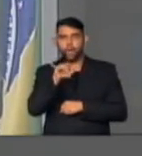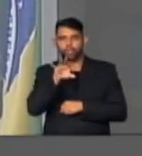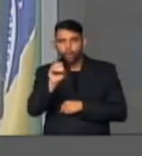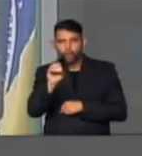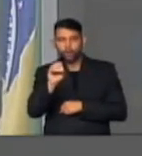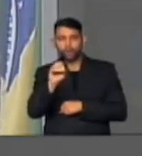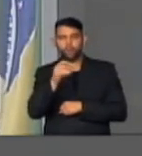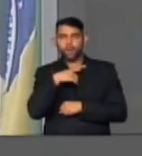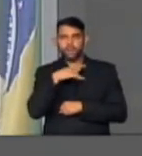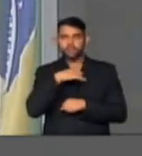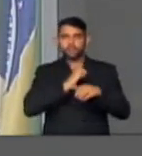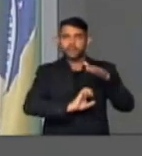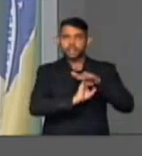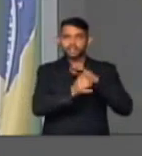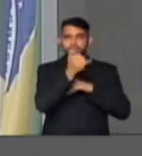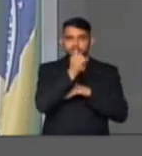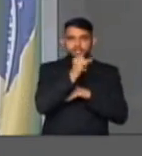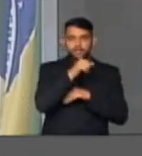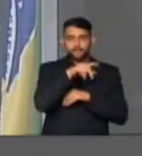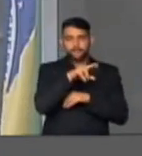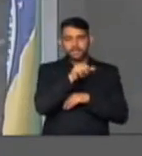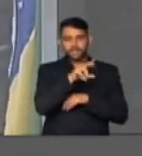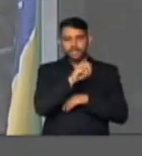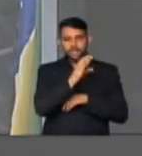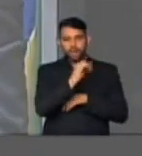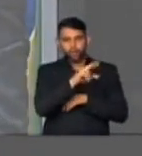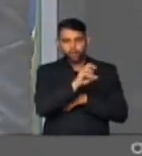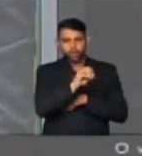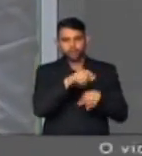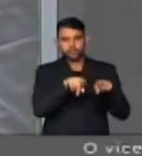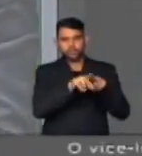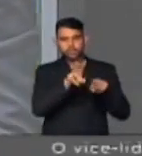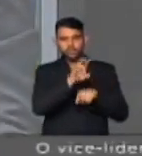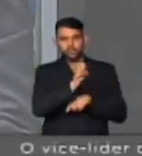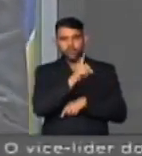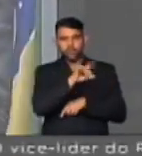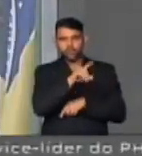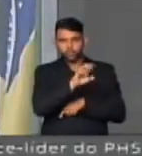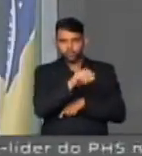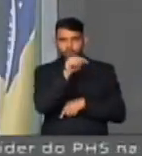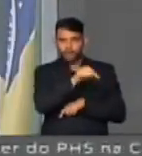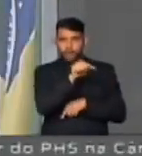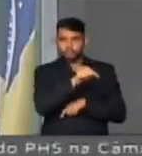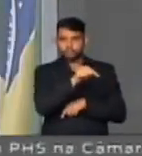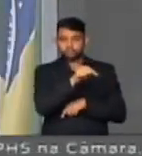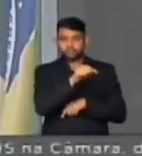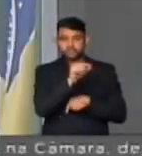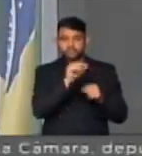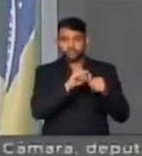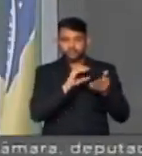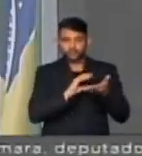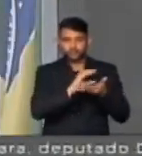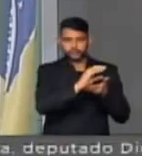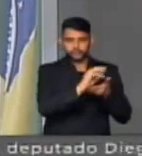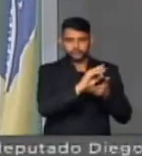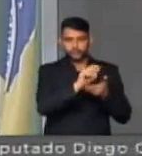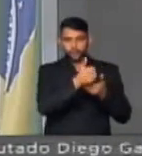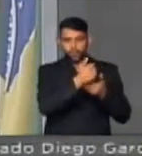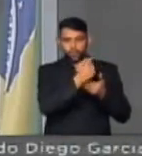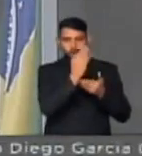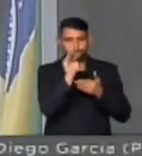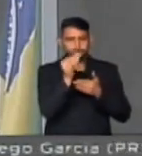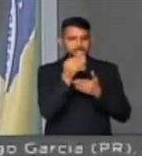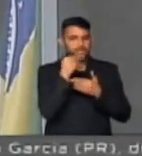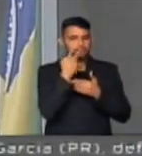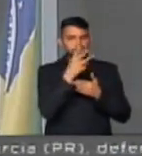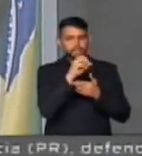a hidrelétrica de Mandariacu, também no Equador. Lá se foi 1 bilhão